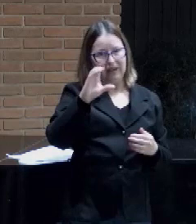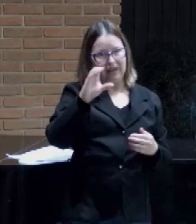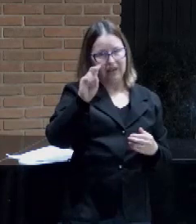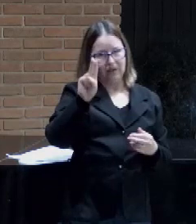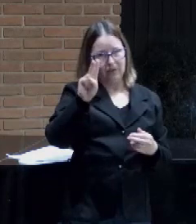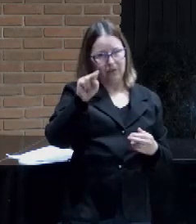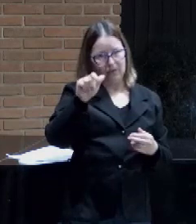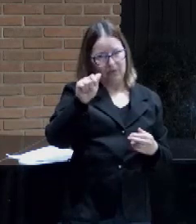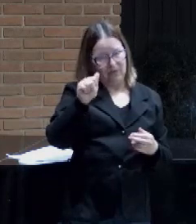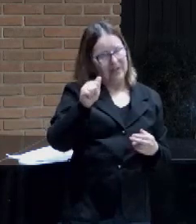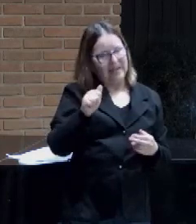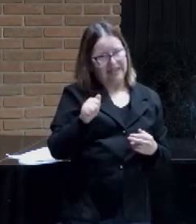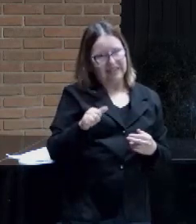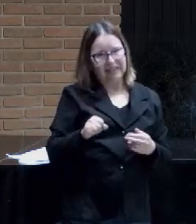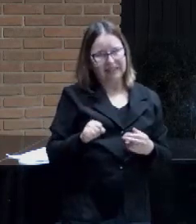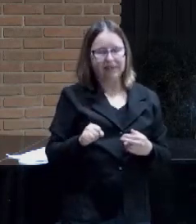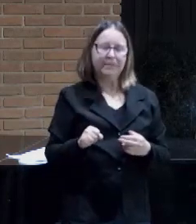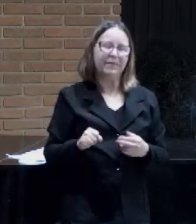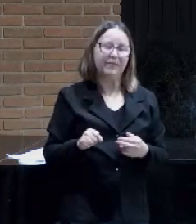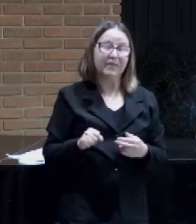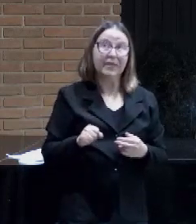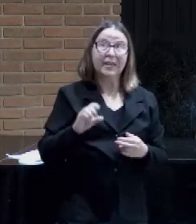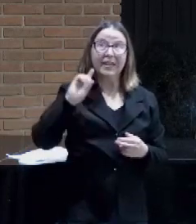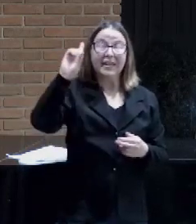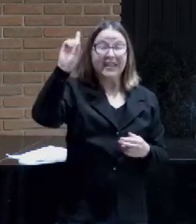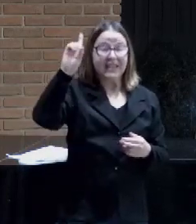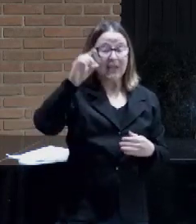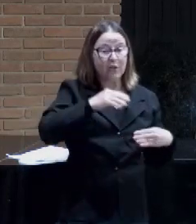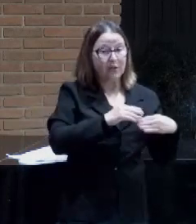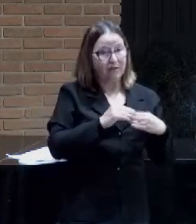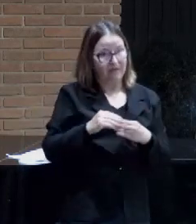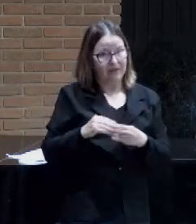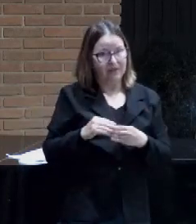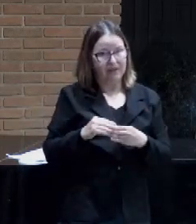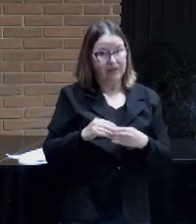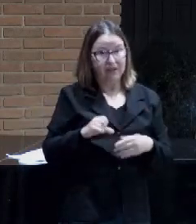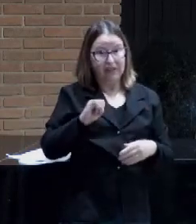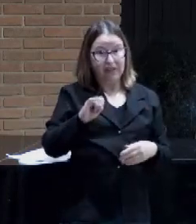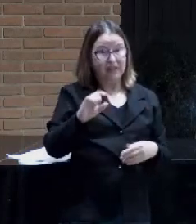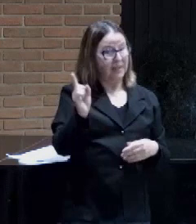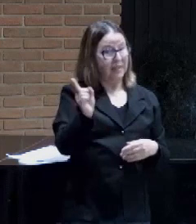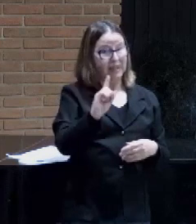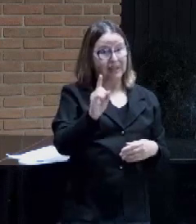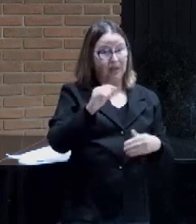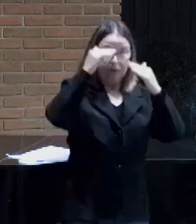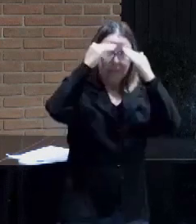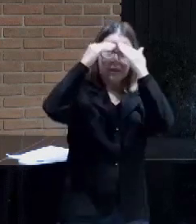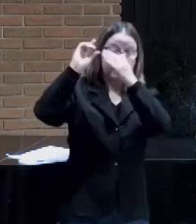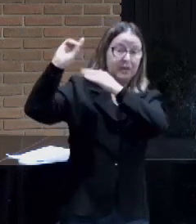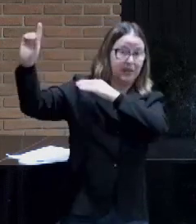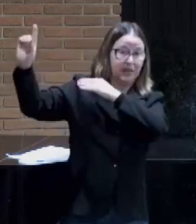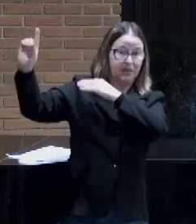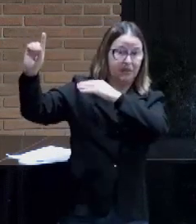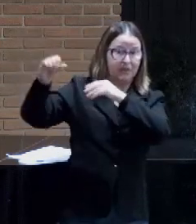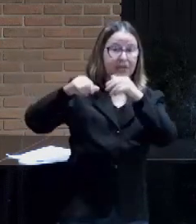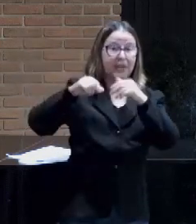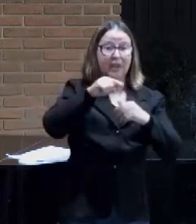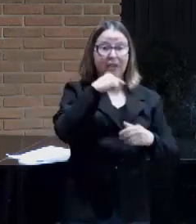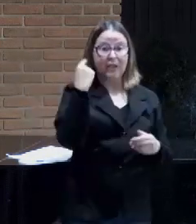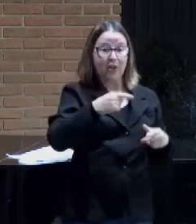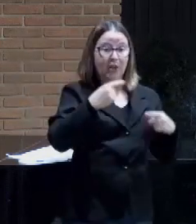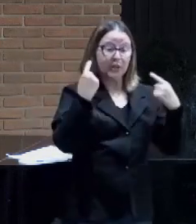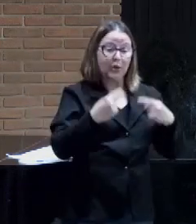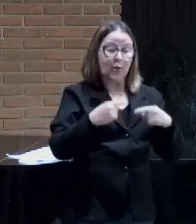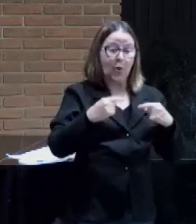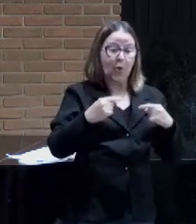Senhor, quando nós declaramos desobediência, não é somente contra ele, é contra todo mundo, é contra todo o universo. Porque toda